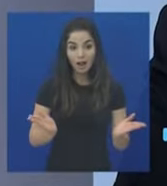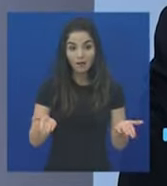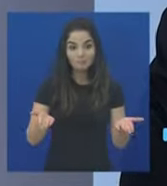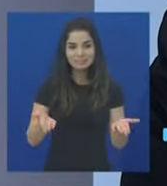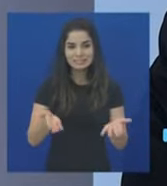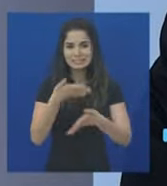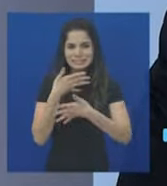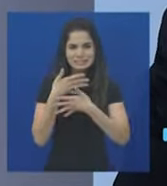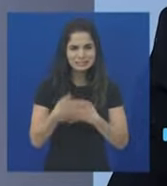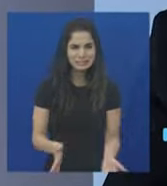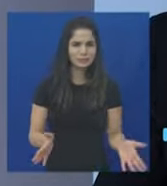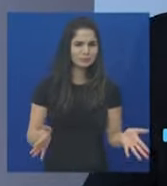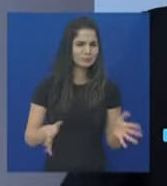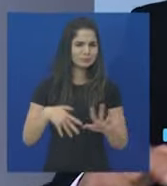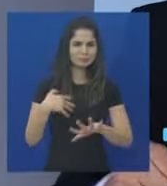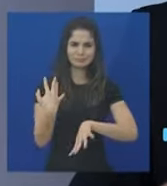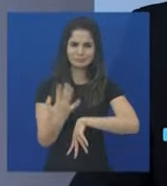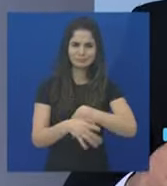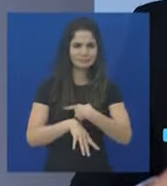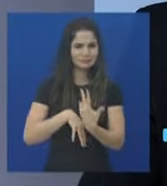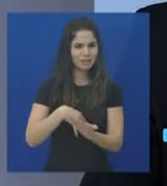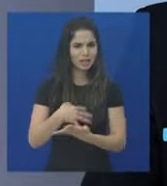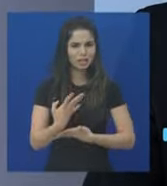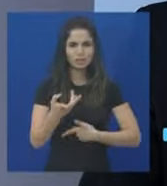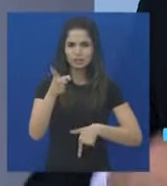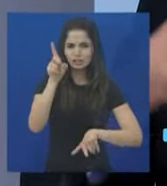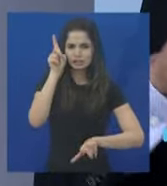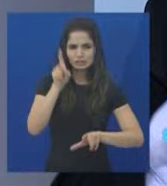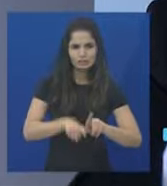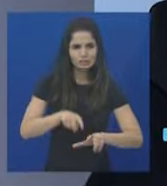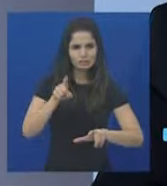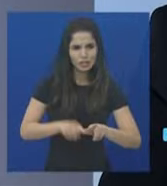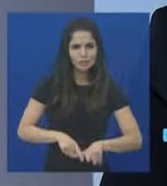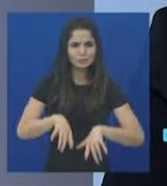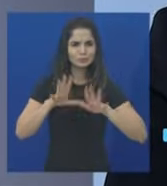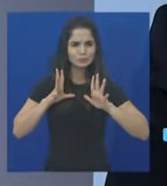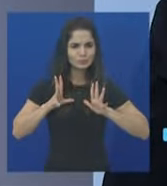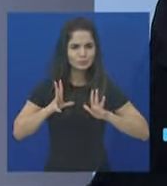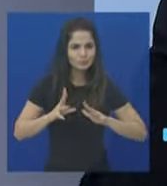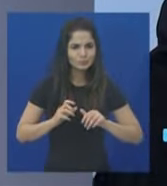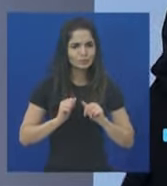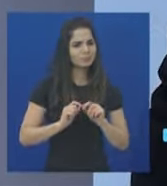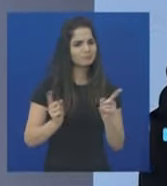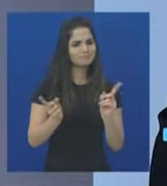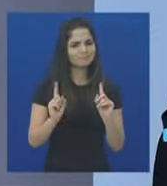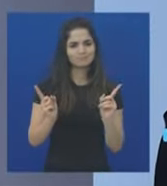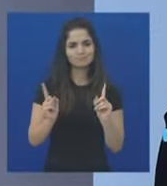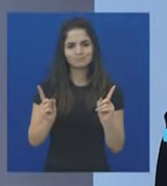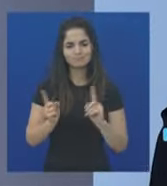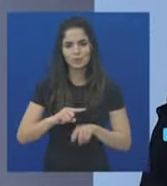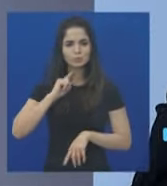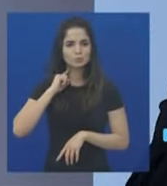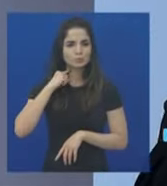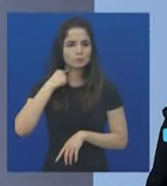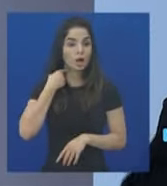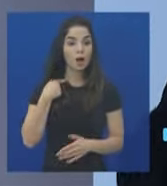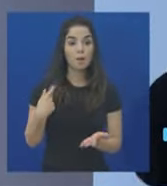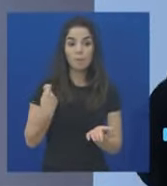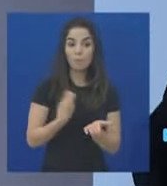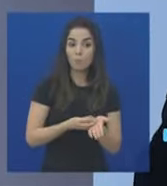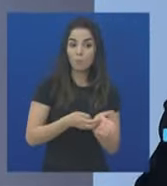tudo que nós fizemos e tornou a cidade de Cabo Frio inadimplente. Eu tenho a prova aqui que eu